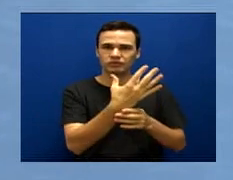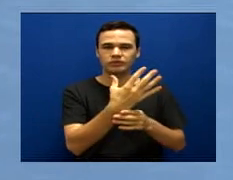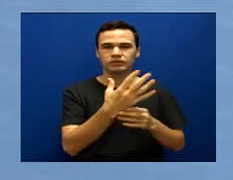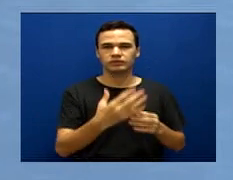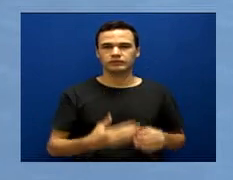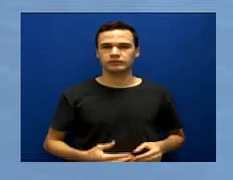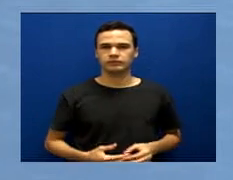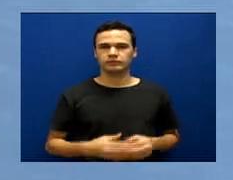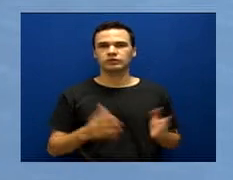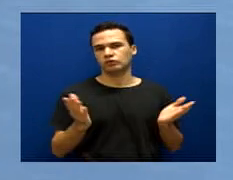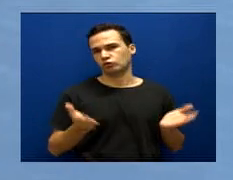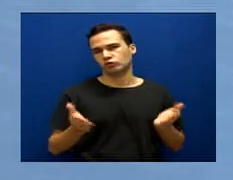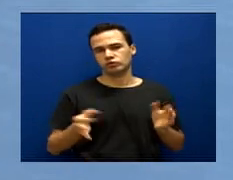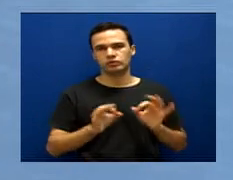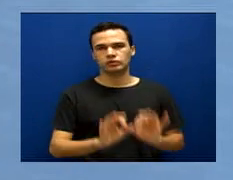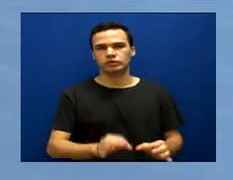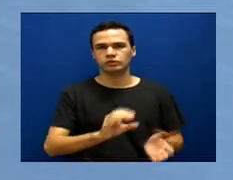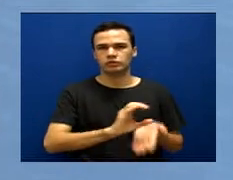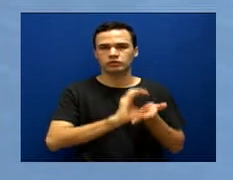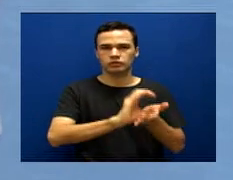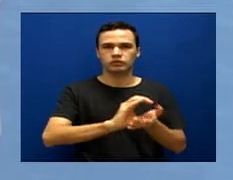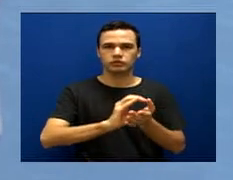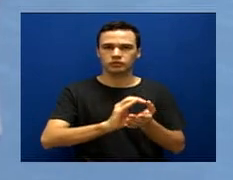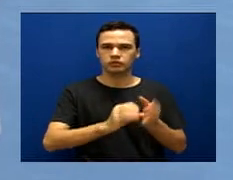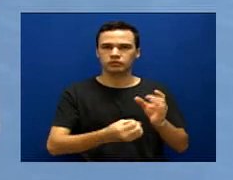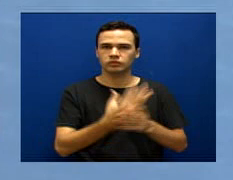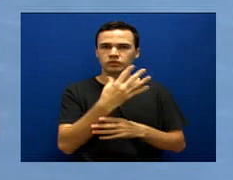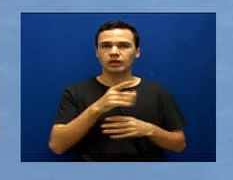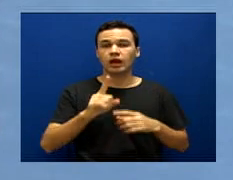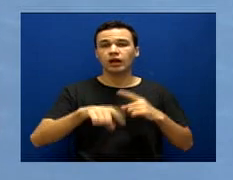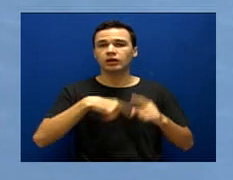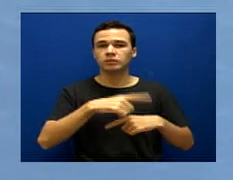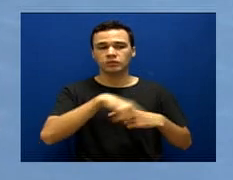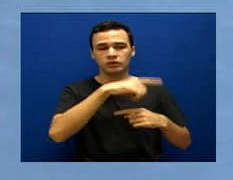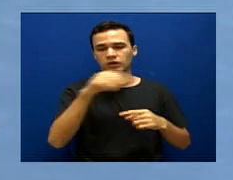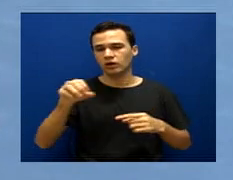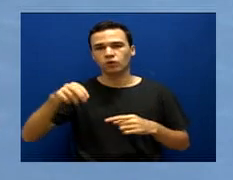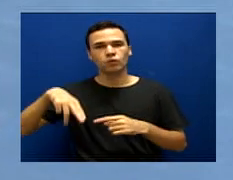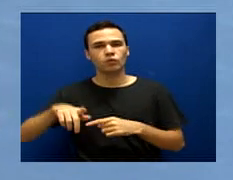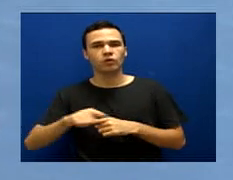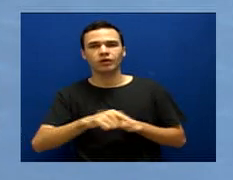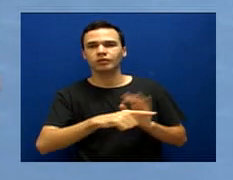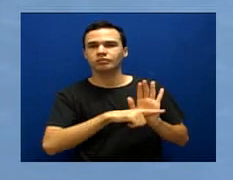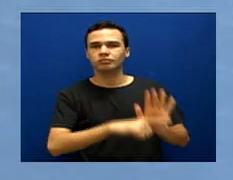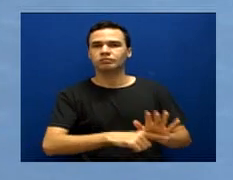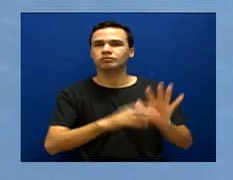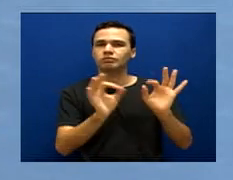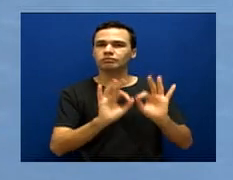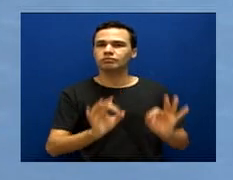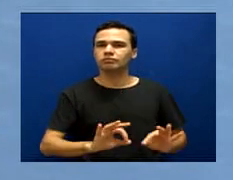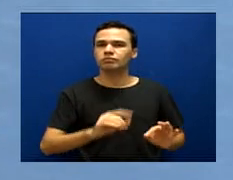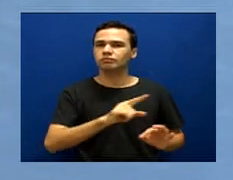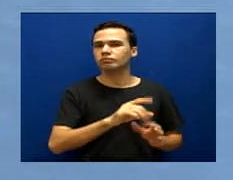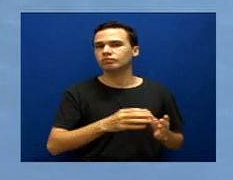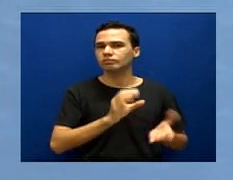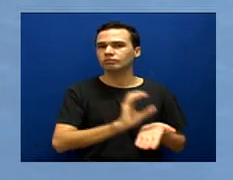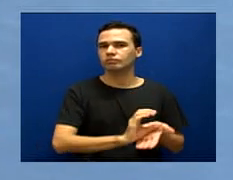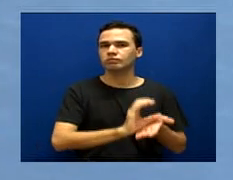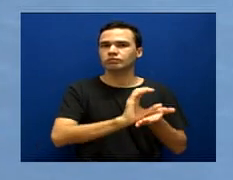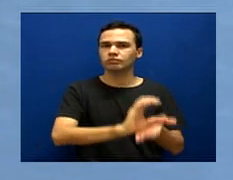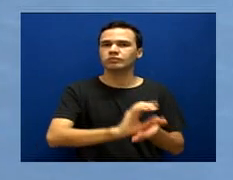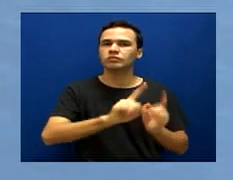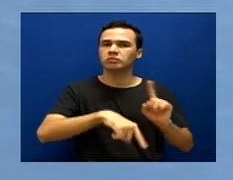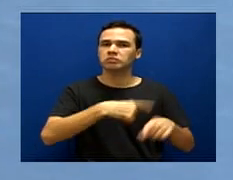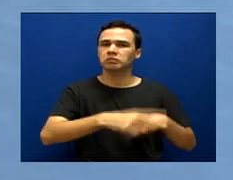criado, não é que se for, vai ser criado, e não houver mais participação de ONGs, praticamente o conselho